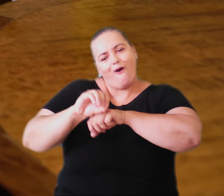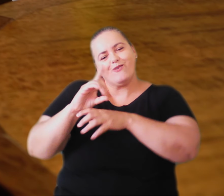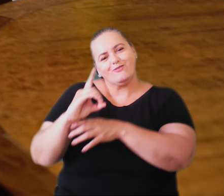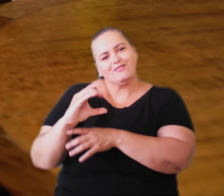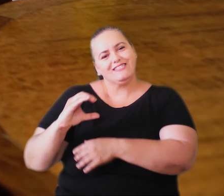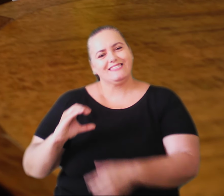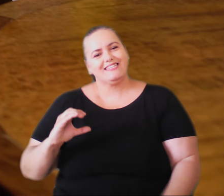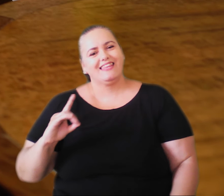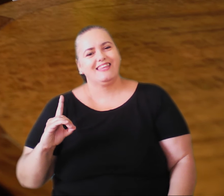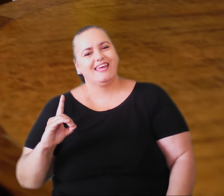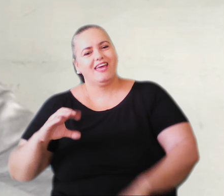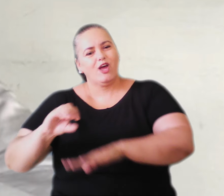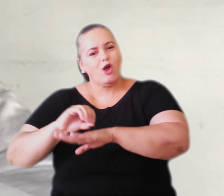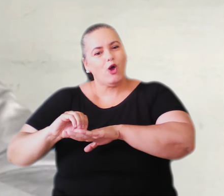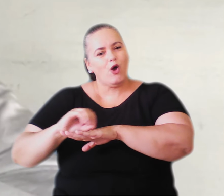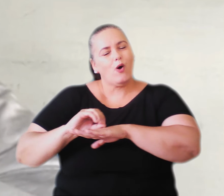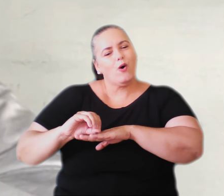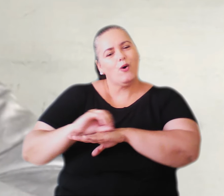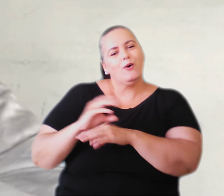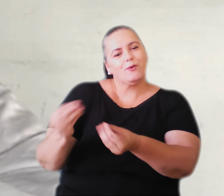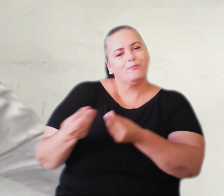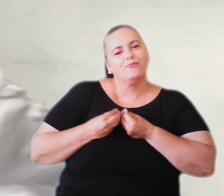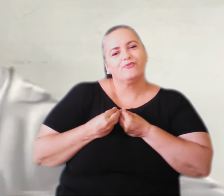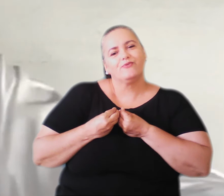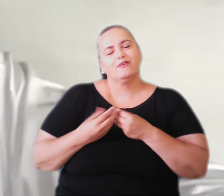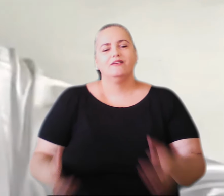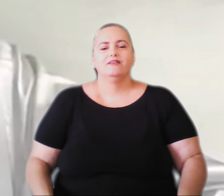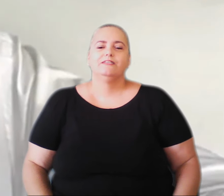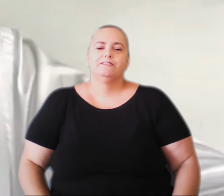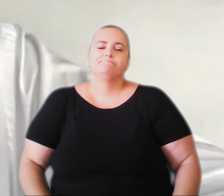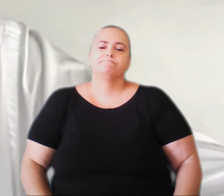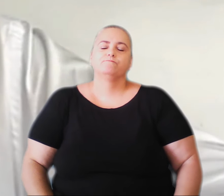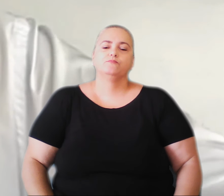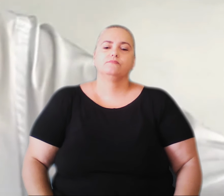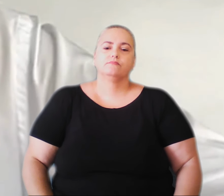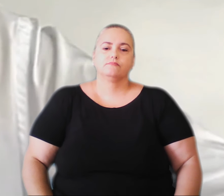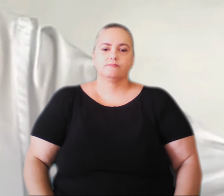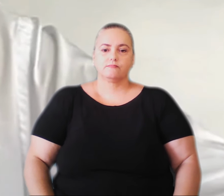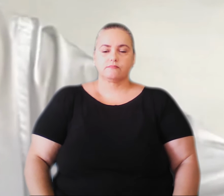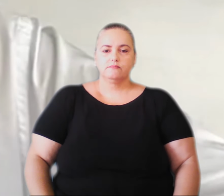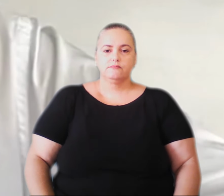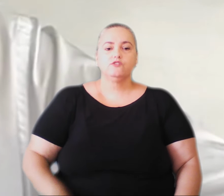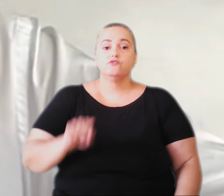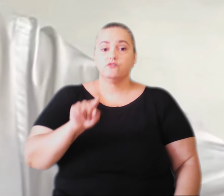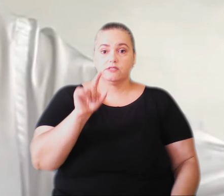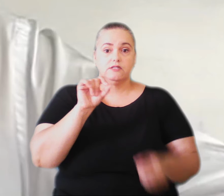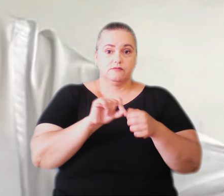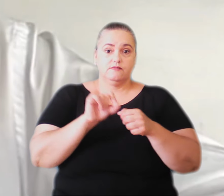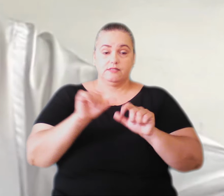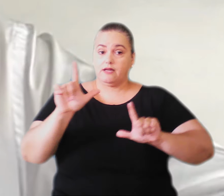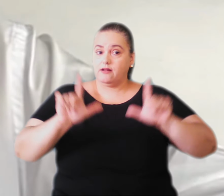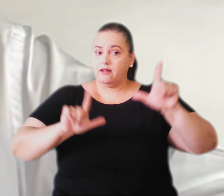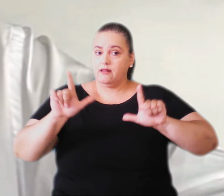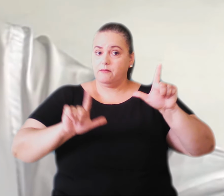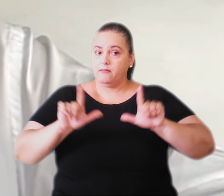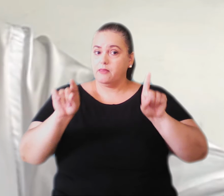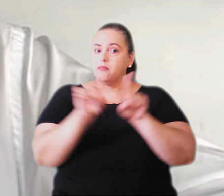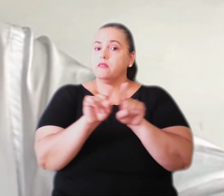Mas ela puxou na telinha, não é conversa, olha aqui. Olha aí. Vocês fizeram televisão lá também, não